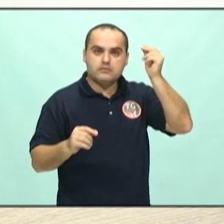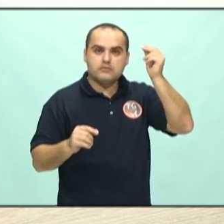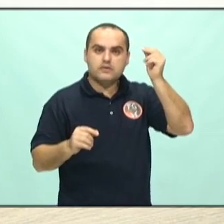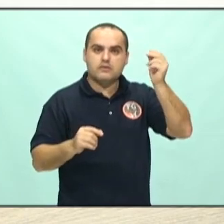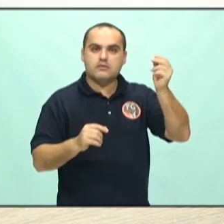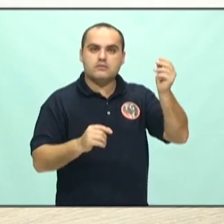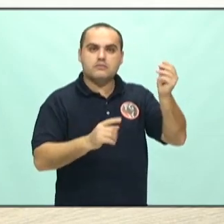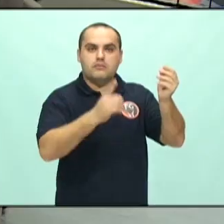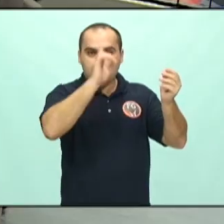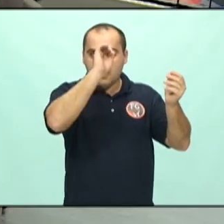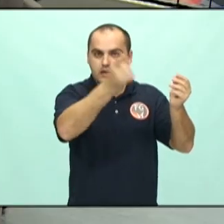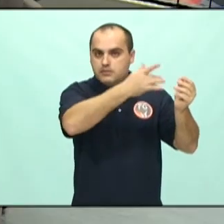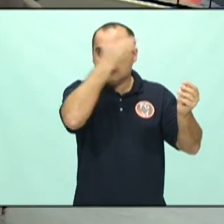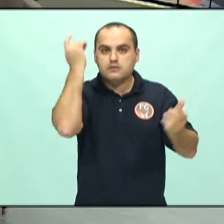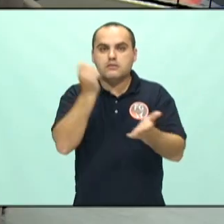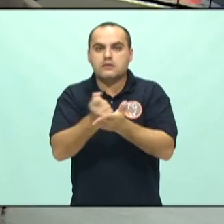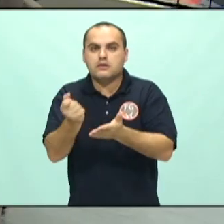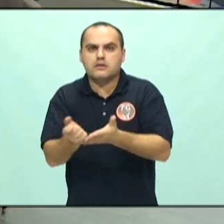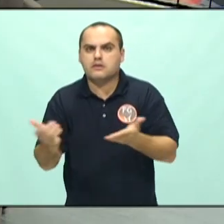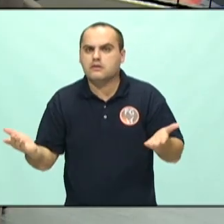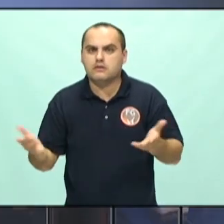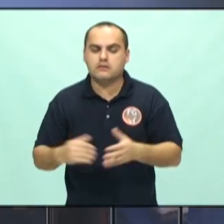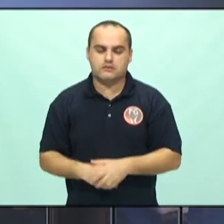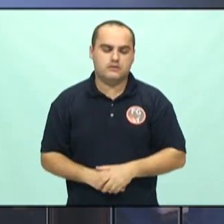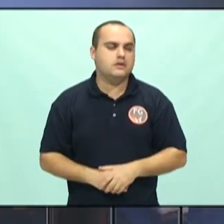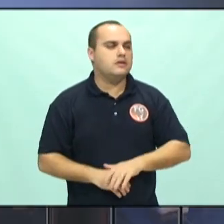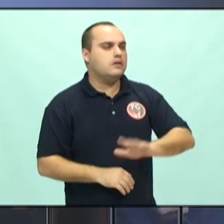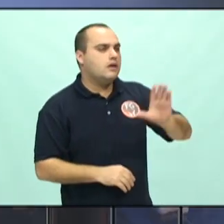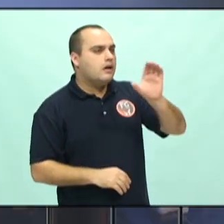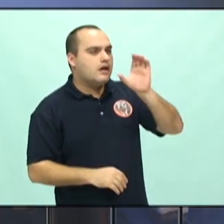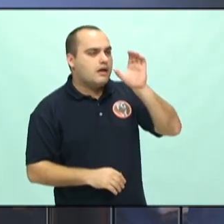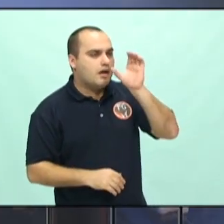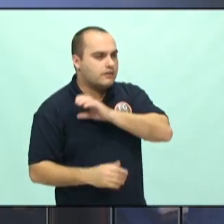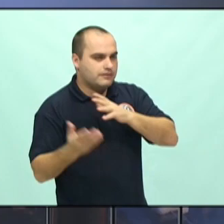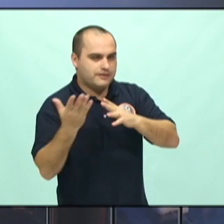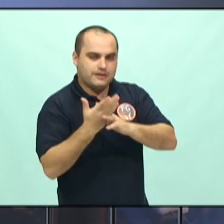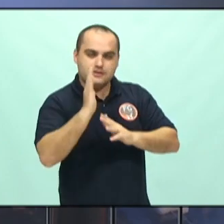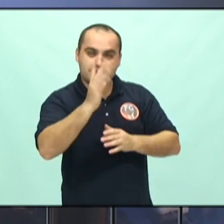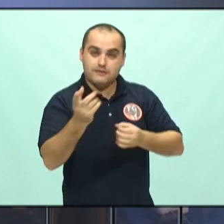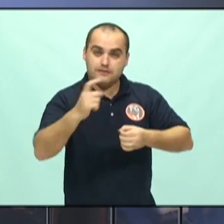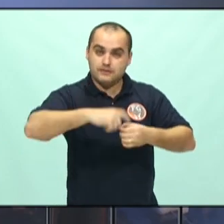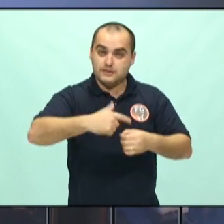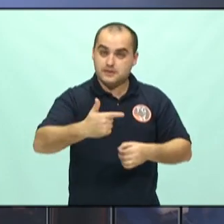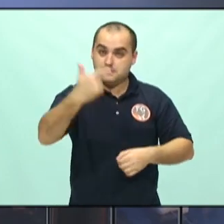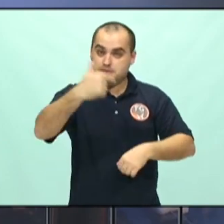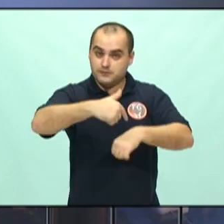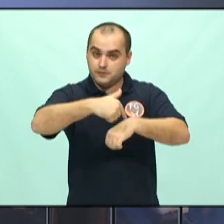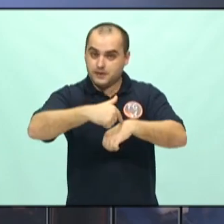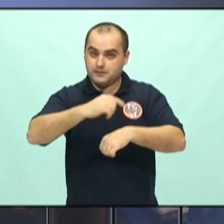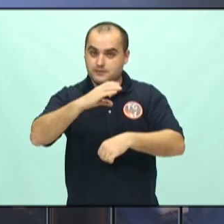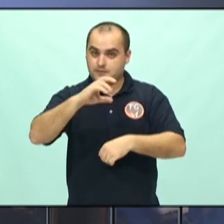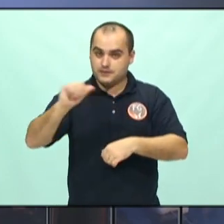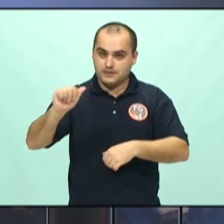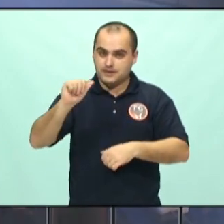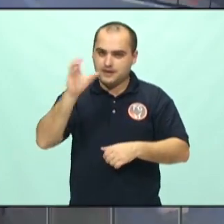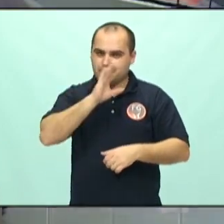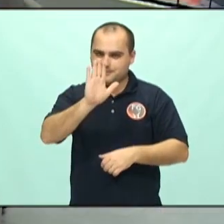vai contratar. Nós vamos fazer um rápido intervalo, já voltamos com o segundo bloco do Câmara Aberta. Até já!